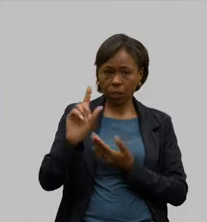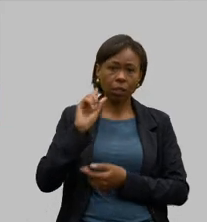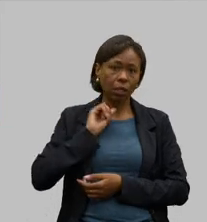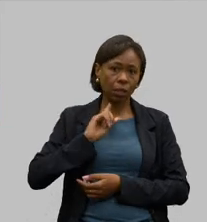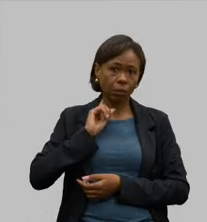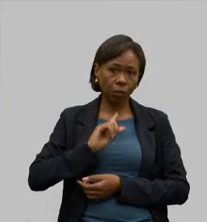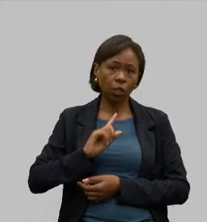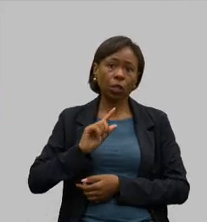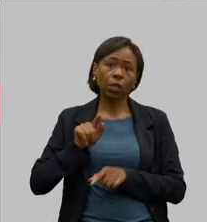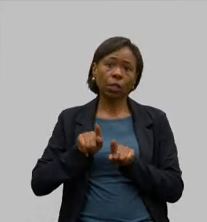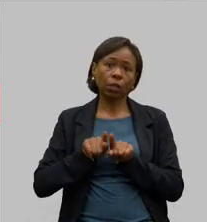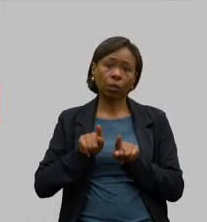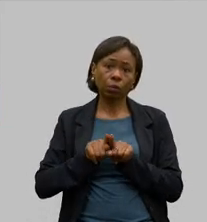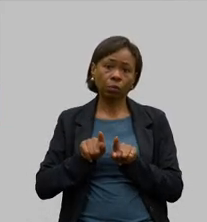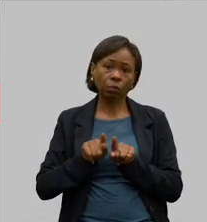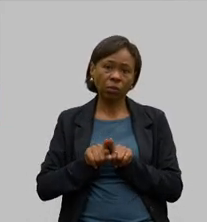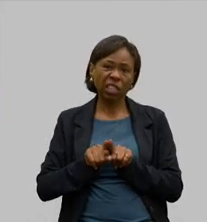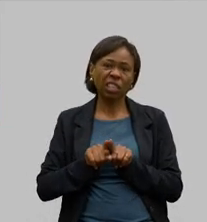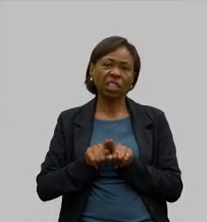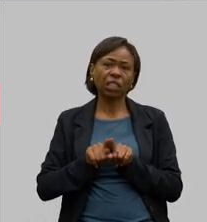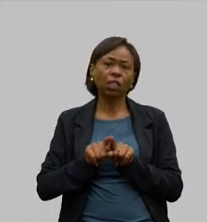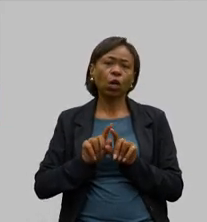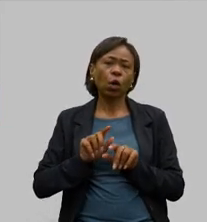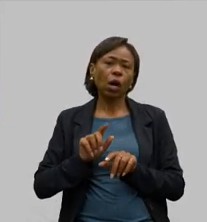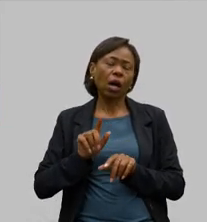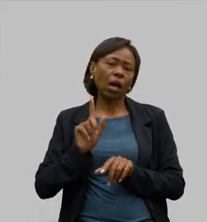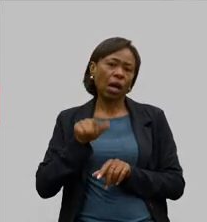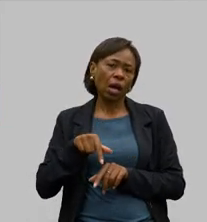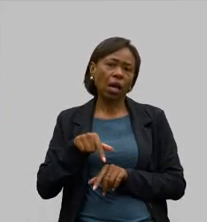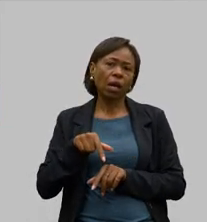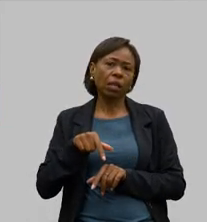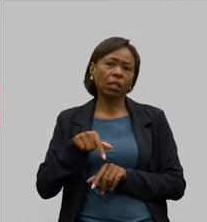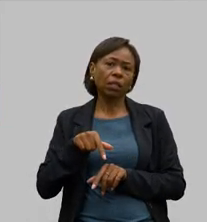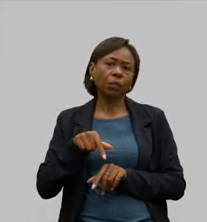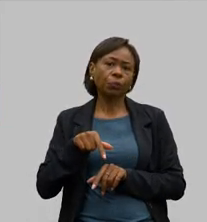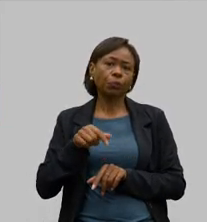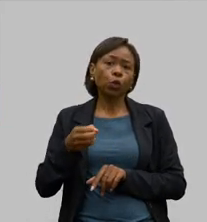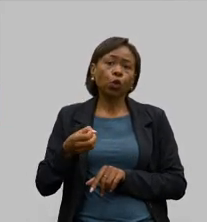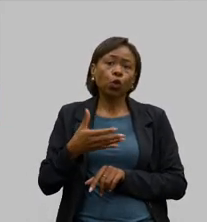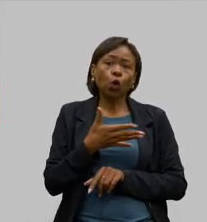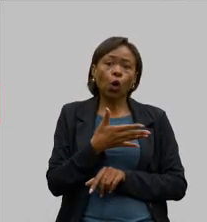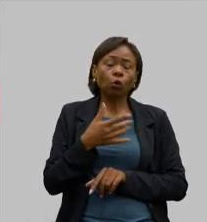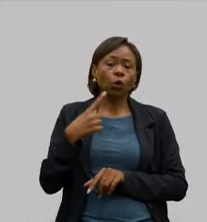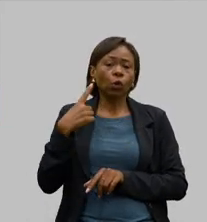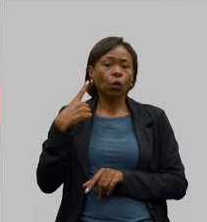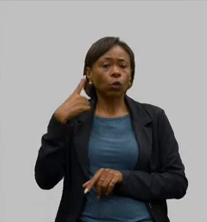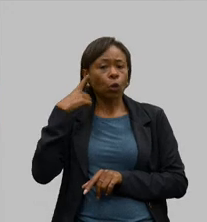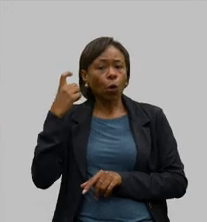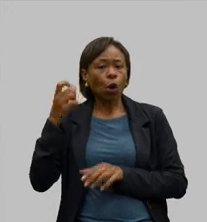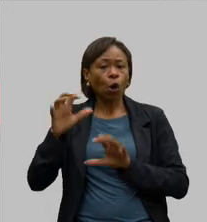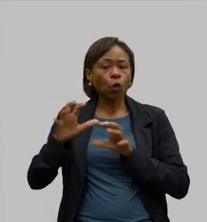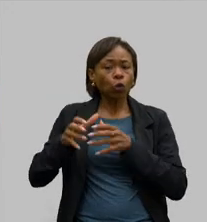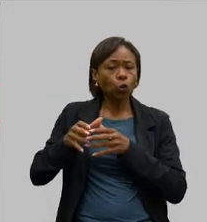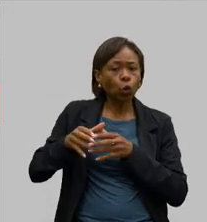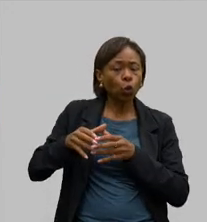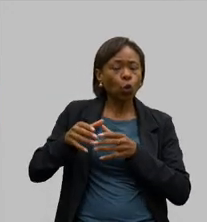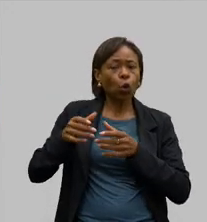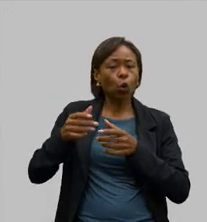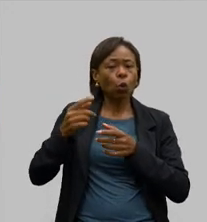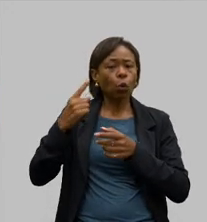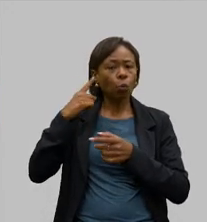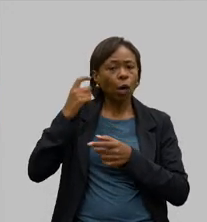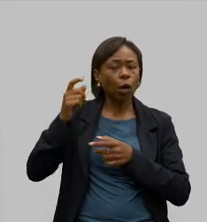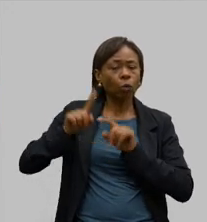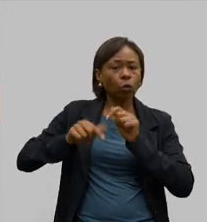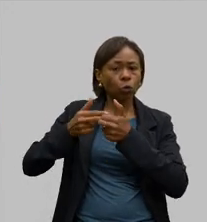avenidas que era também um pedido antigo dos blocos tudo isso feito com o patrocínio também direto para botu e com a